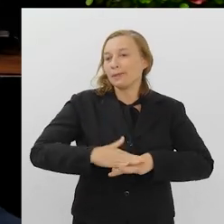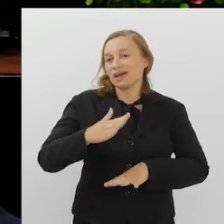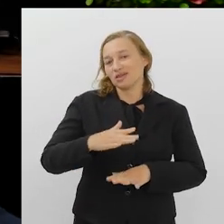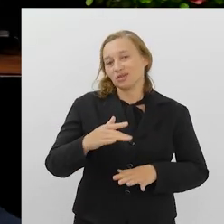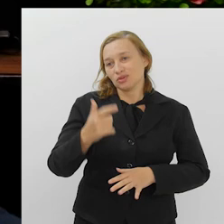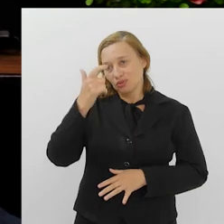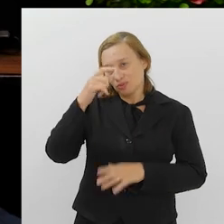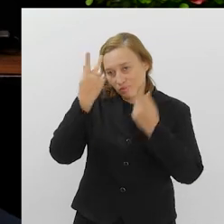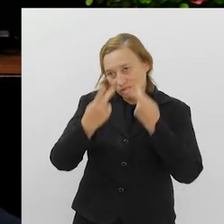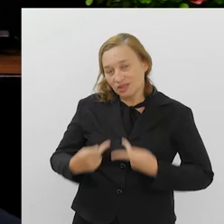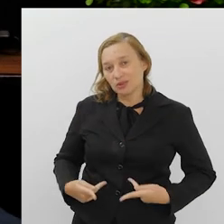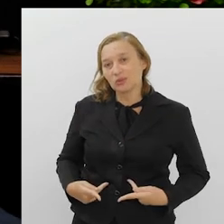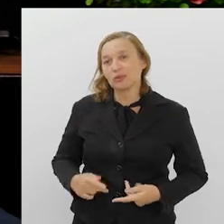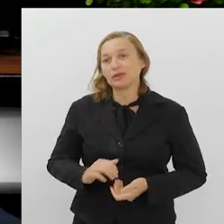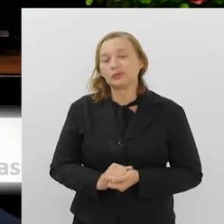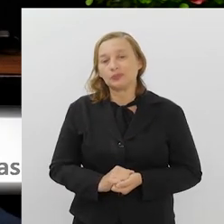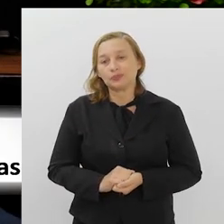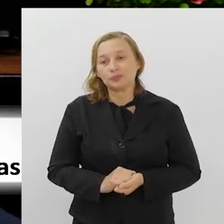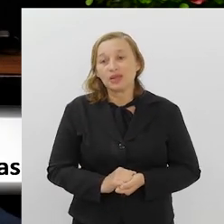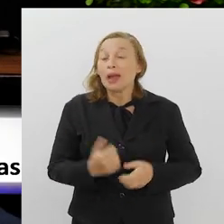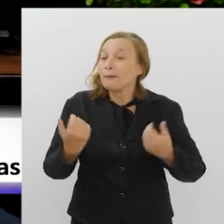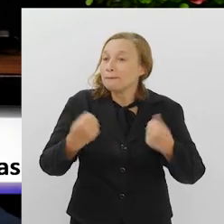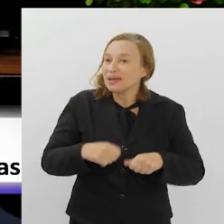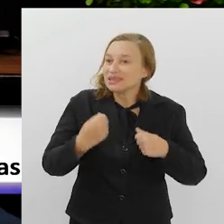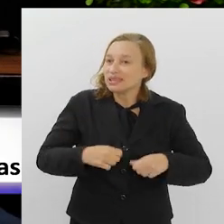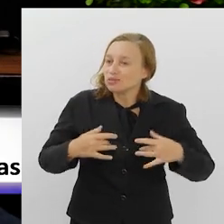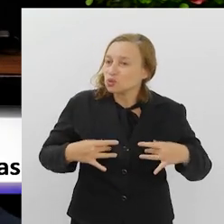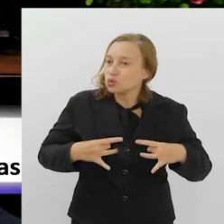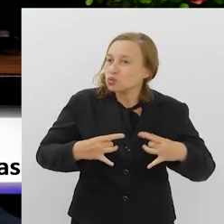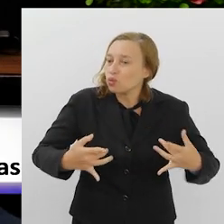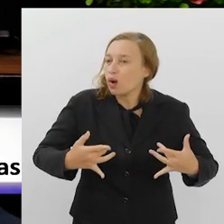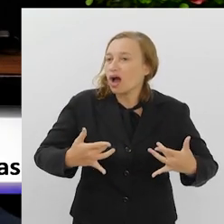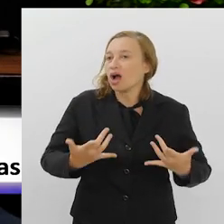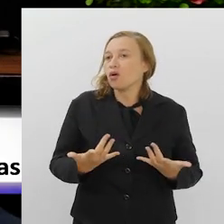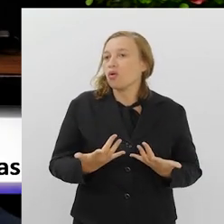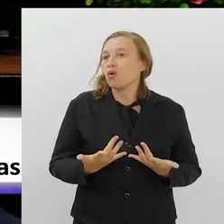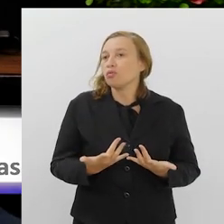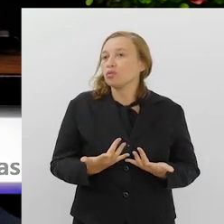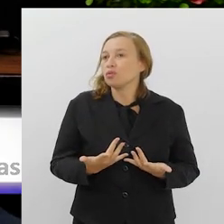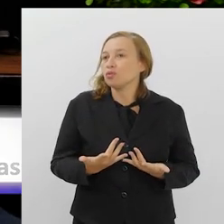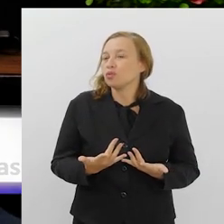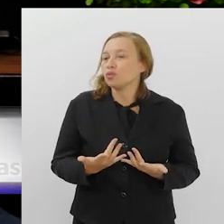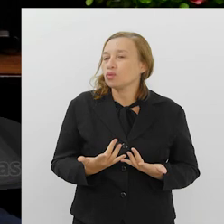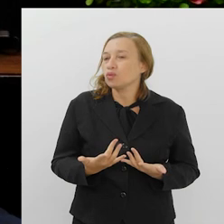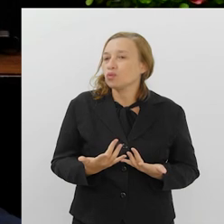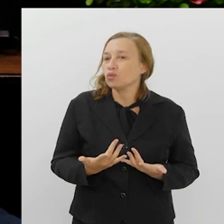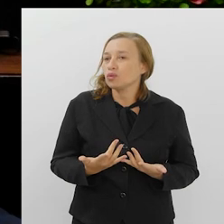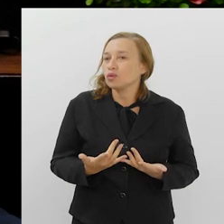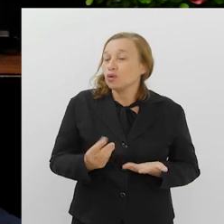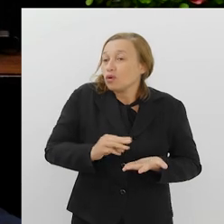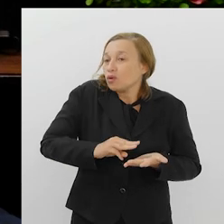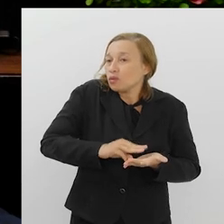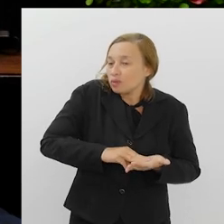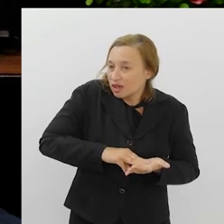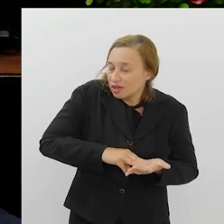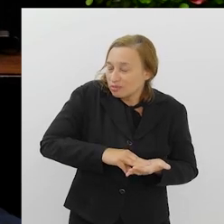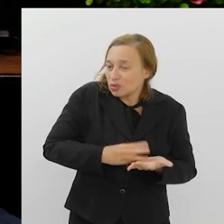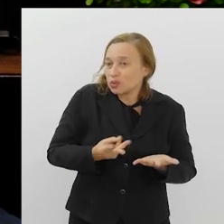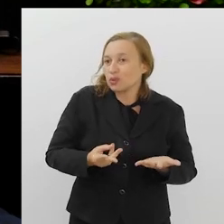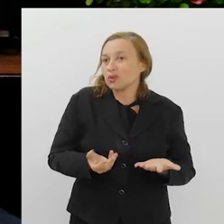precisamos nos doar mais como pessoas que precisamos eh doar como hã